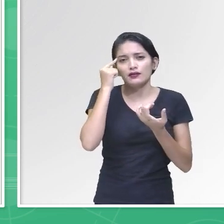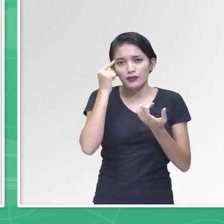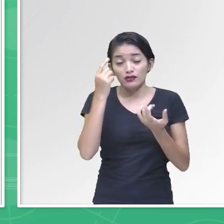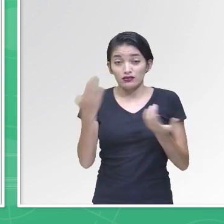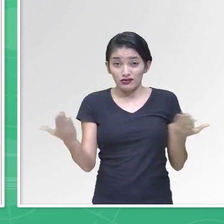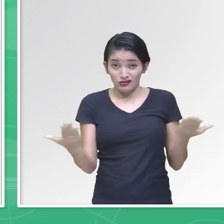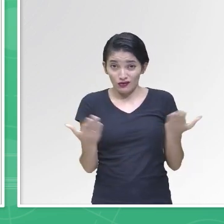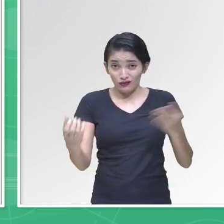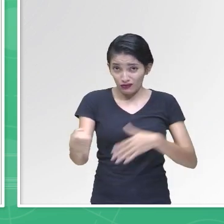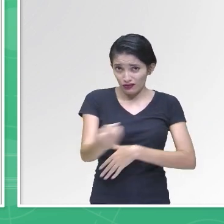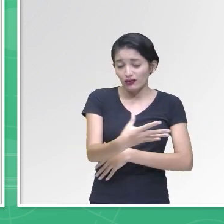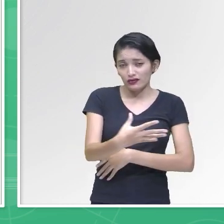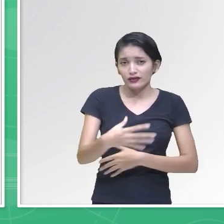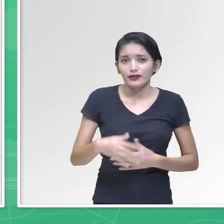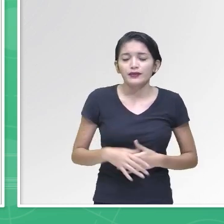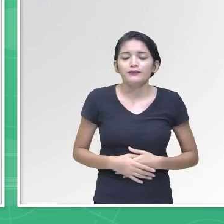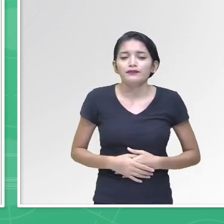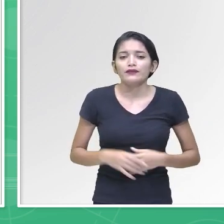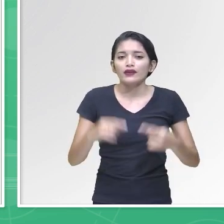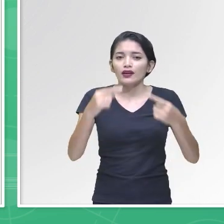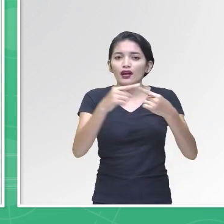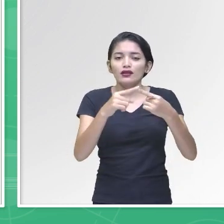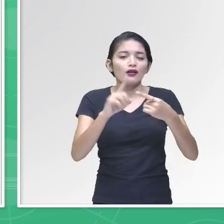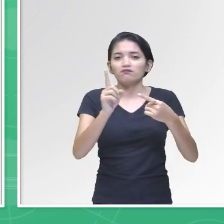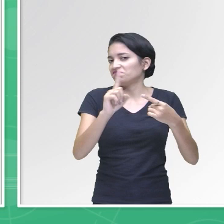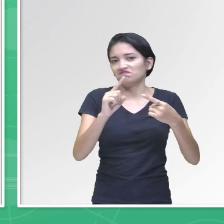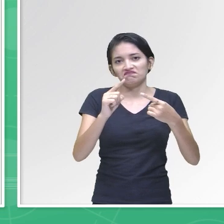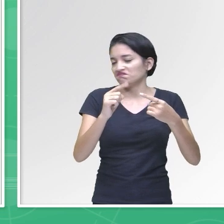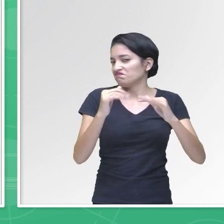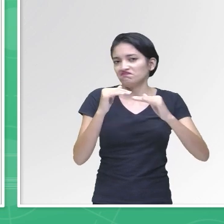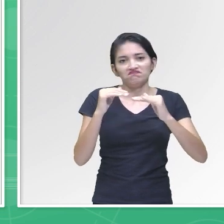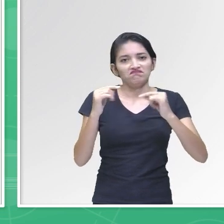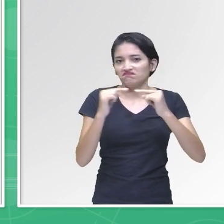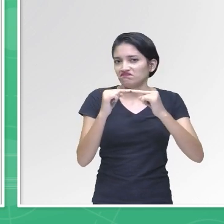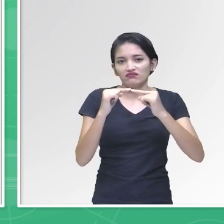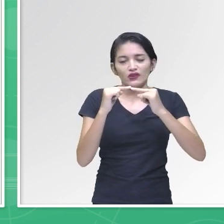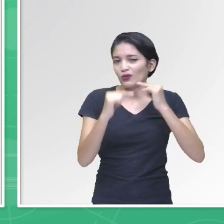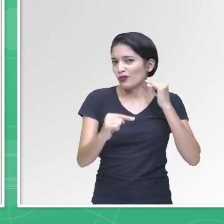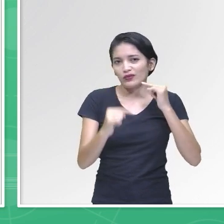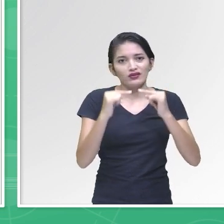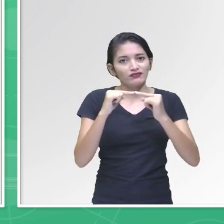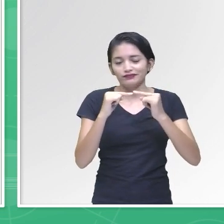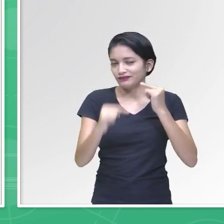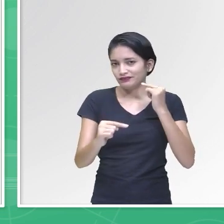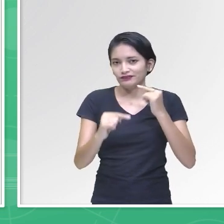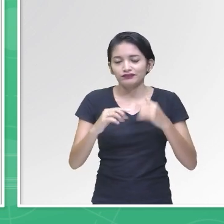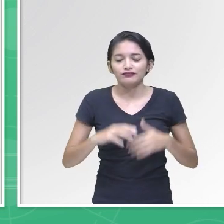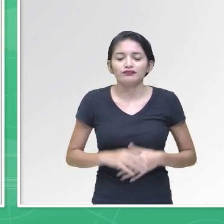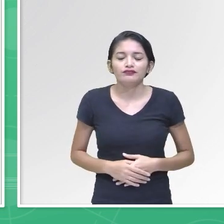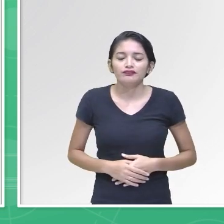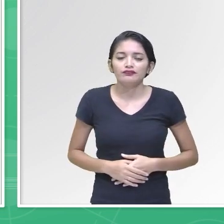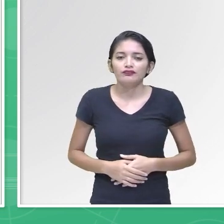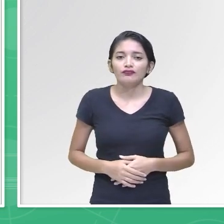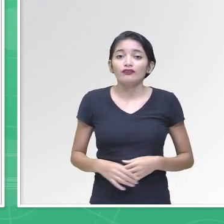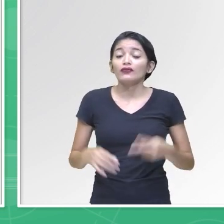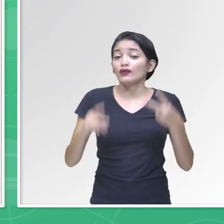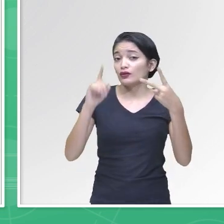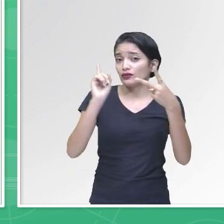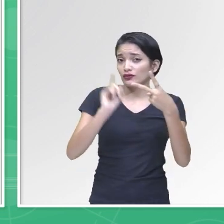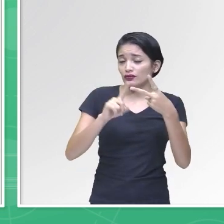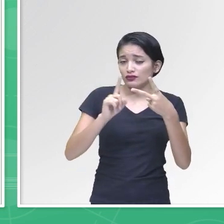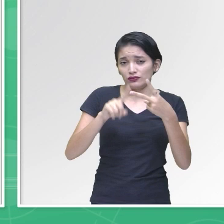contemporânea. Então, esse item não atende à nossa questão número 1. O item número 2 diz o